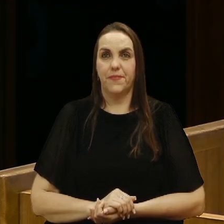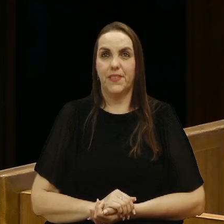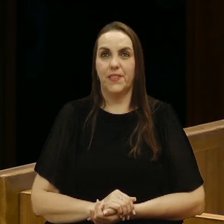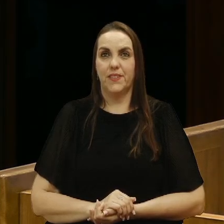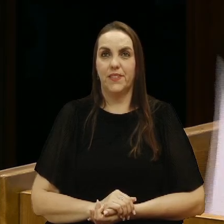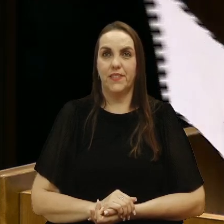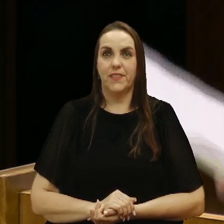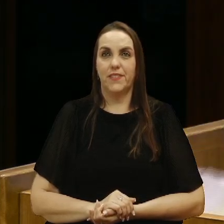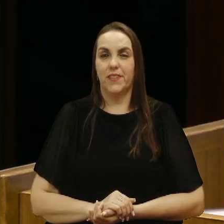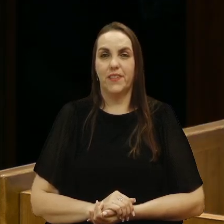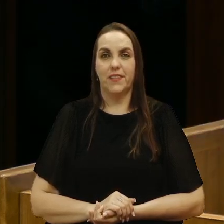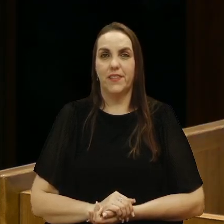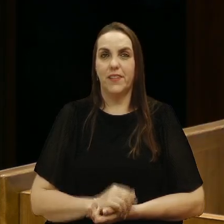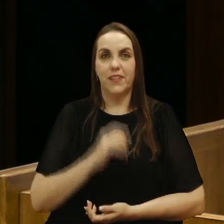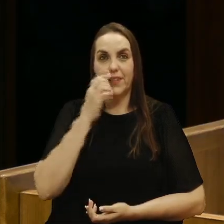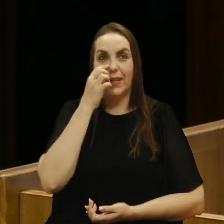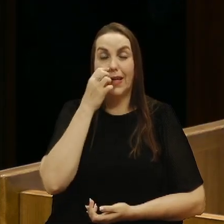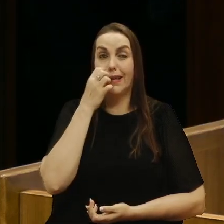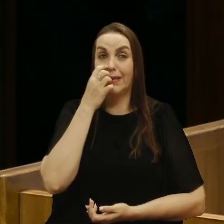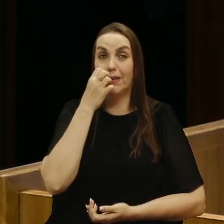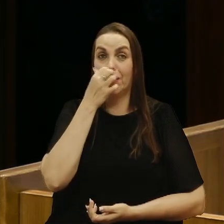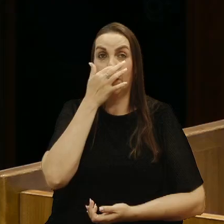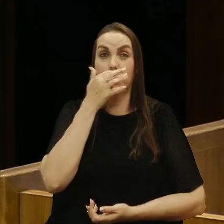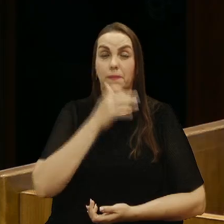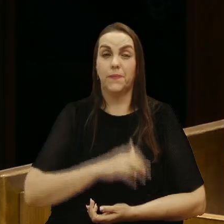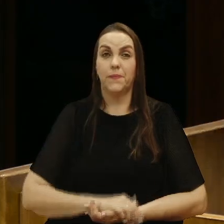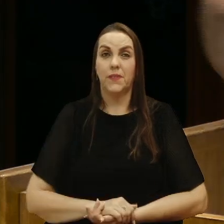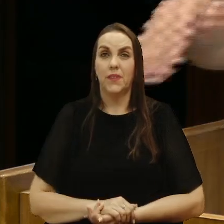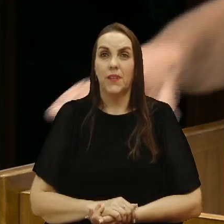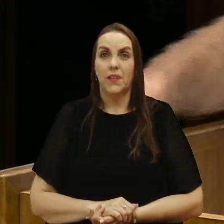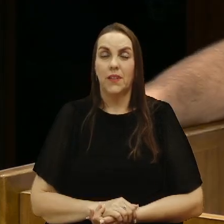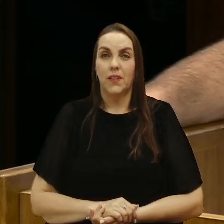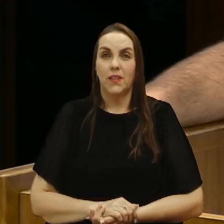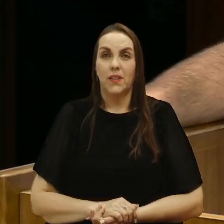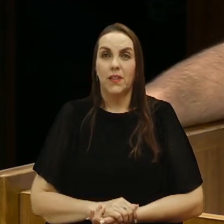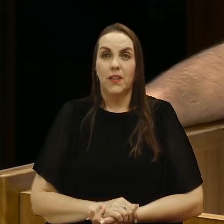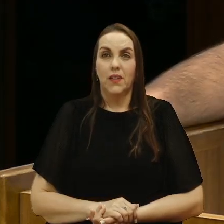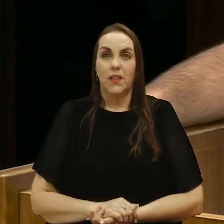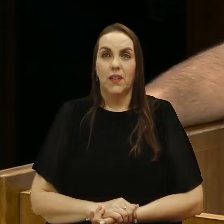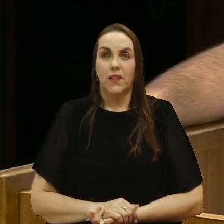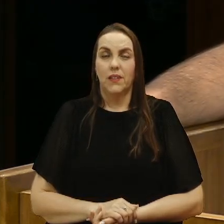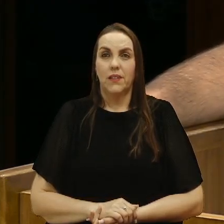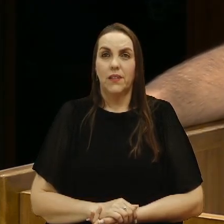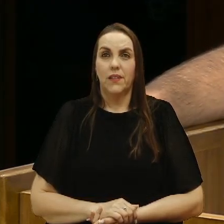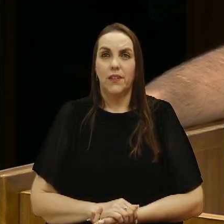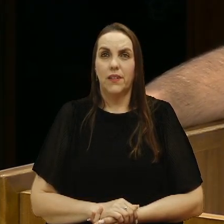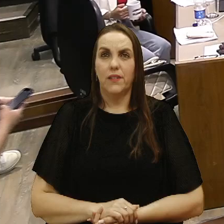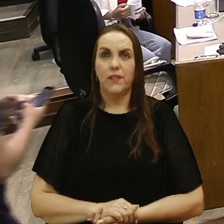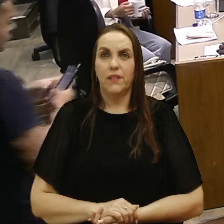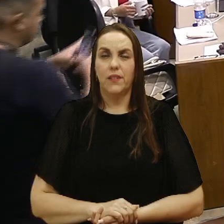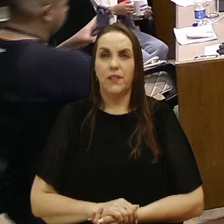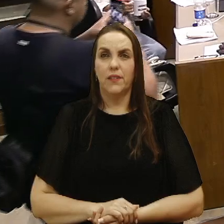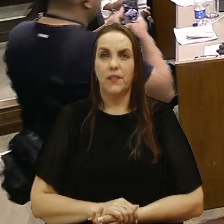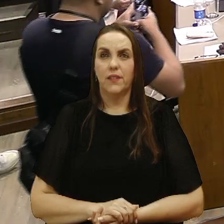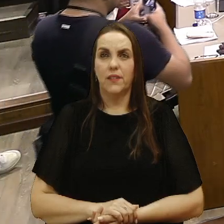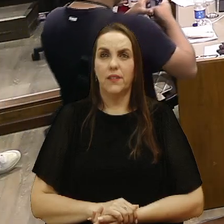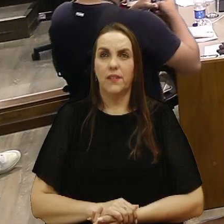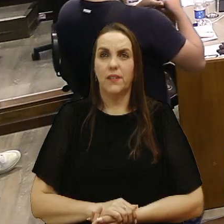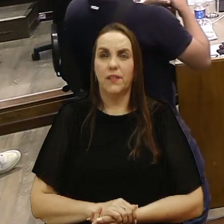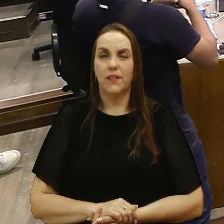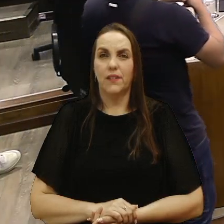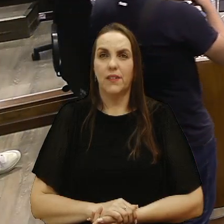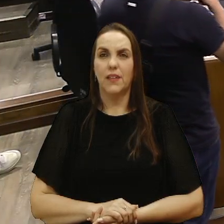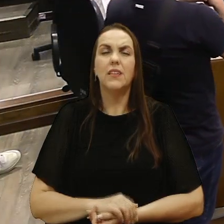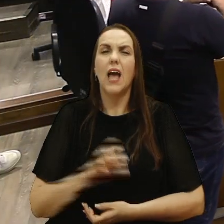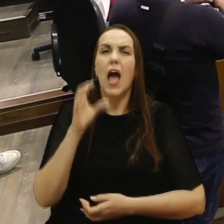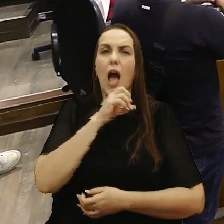Pois não, colega. Aqui nós tínhamos que desenvolver bem